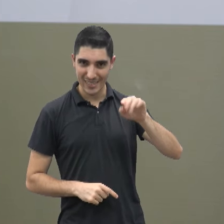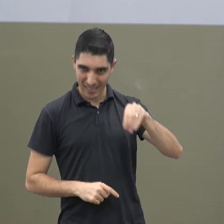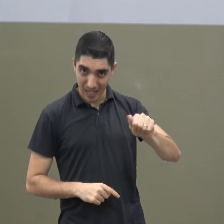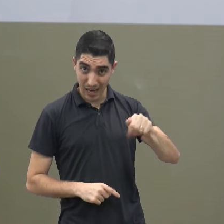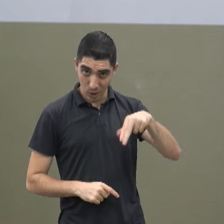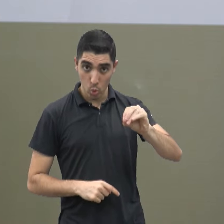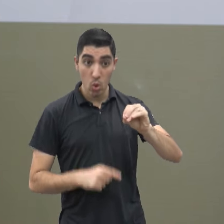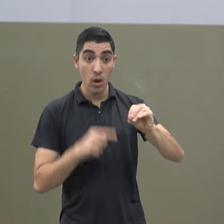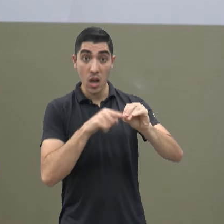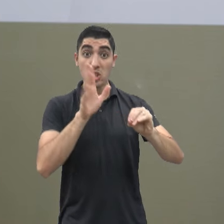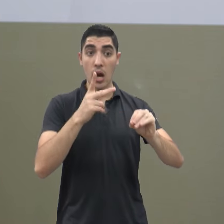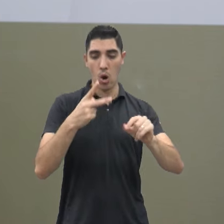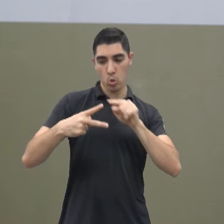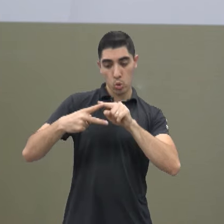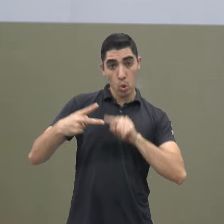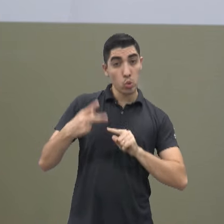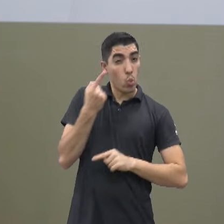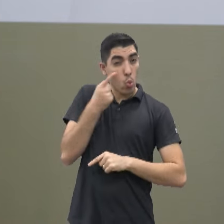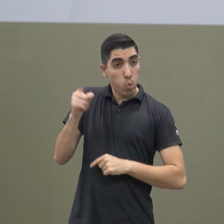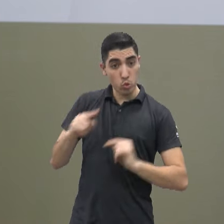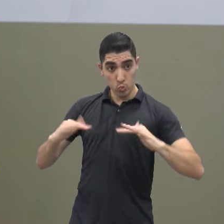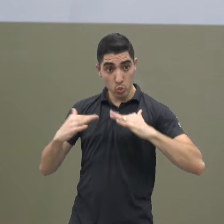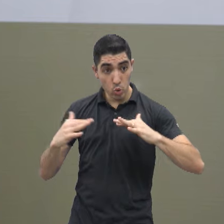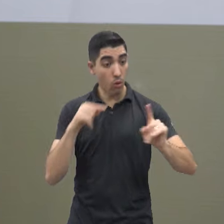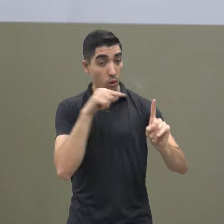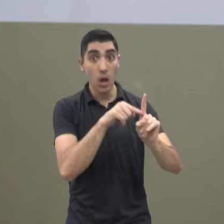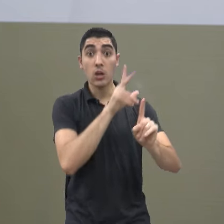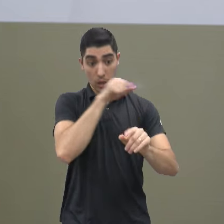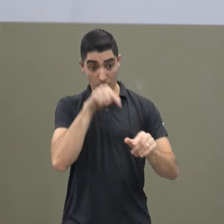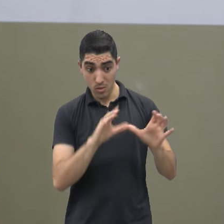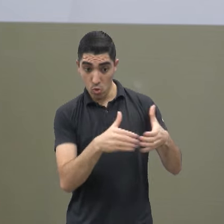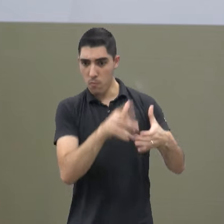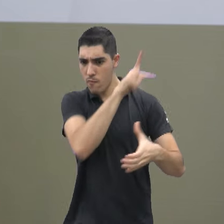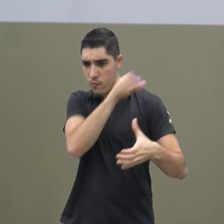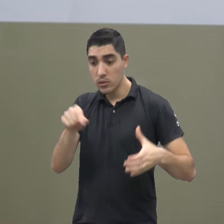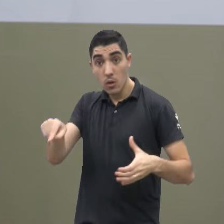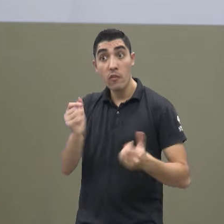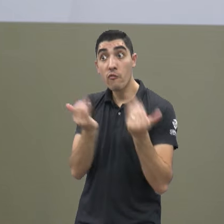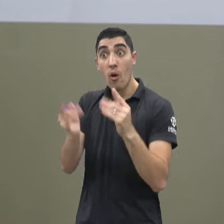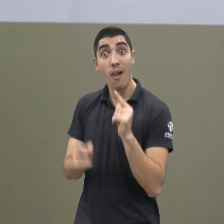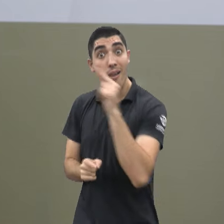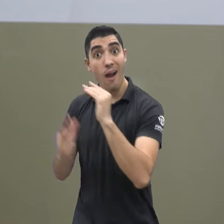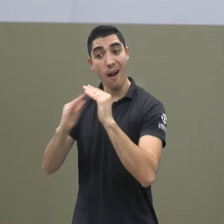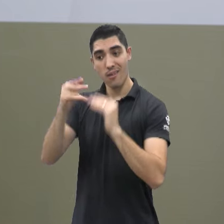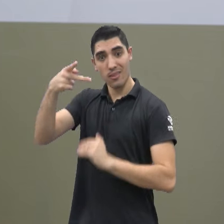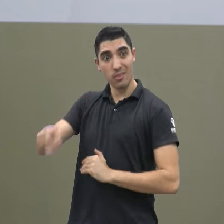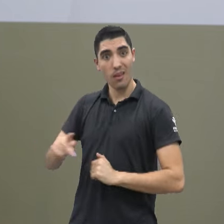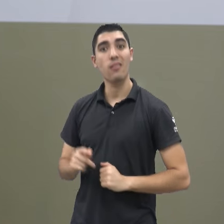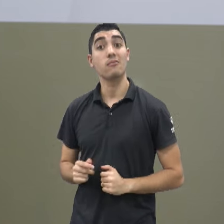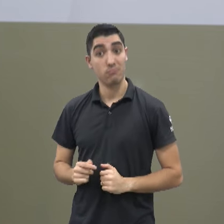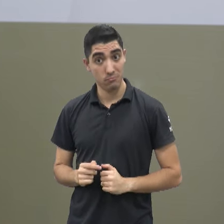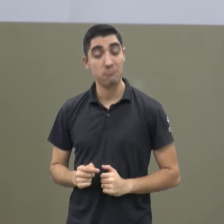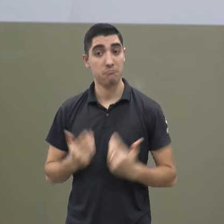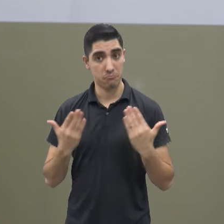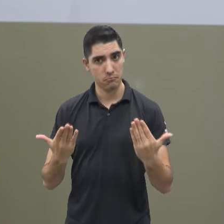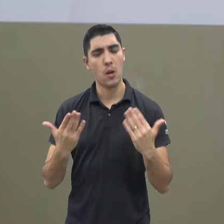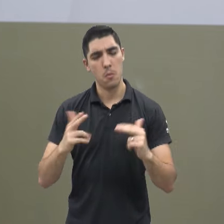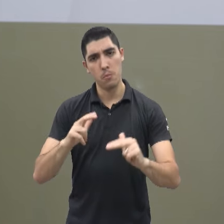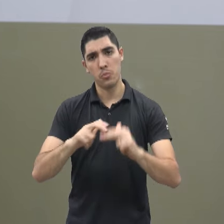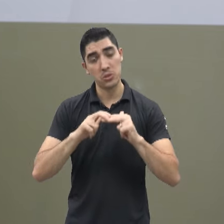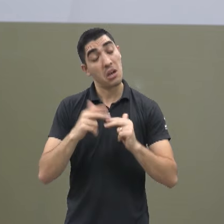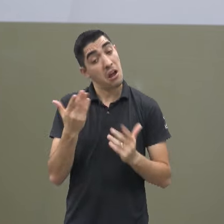ganhou e ontem ganhou de novo. Então tudo pode acontecer, cara. Eu acho que os resultados demonstram, né? Vamos ver,